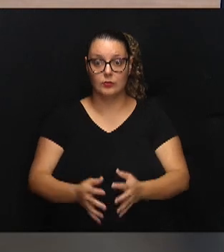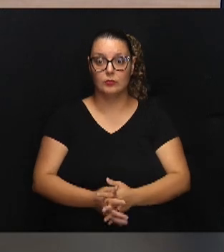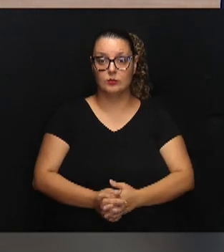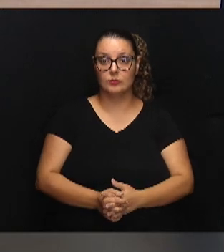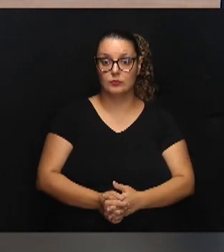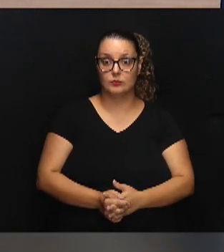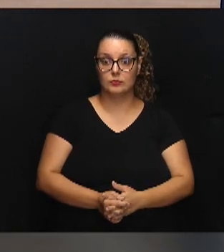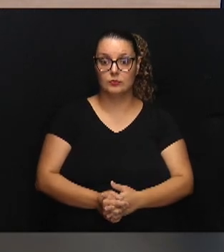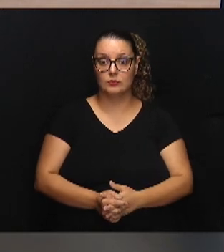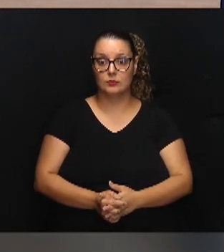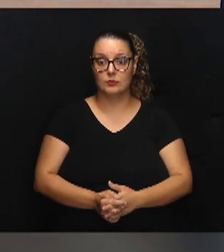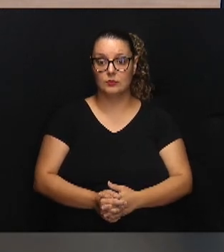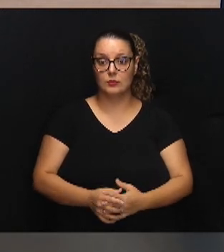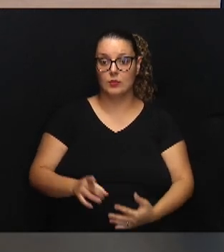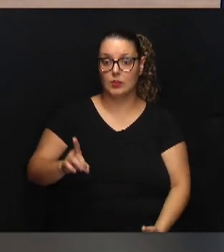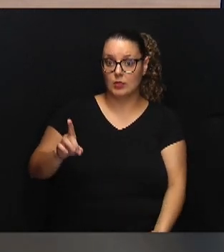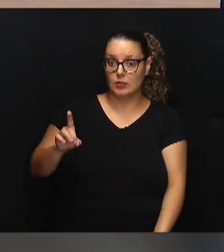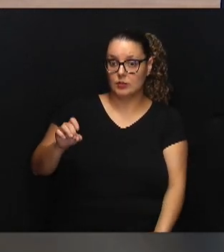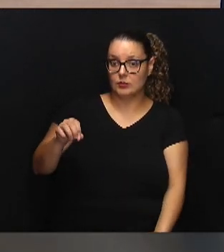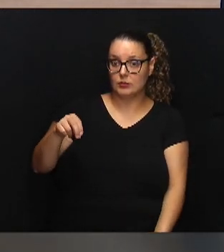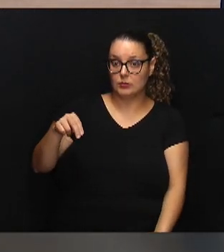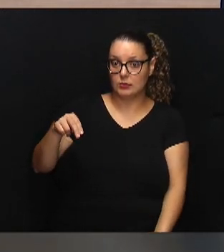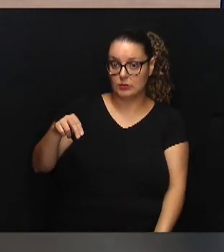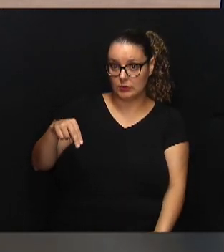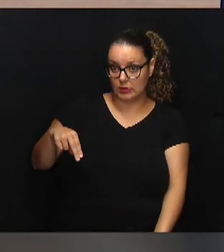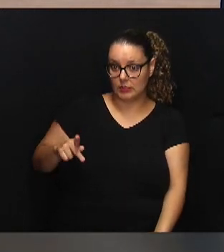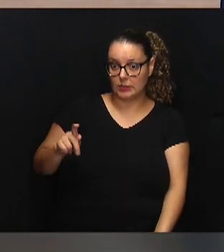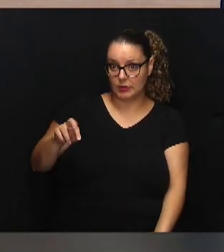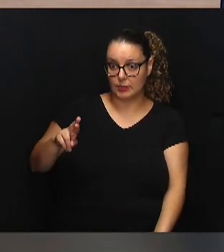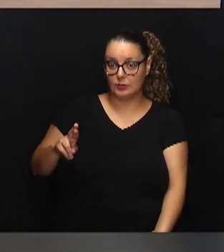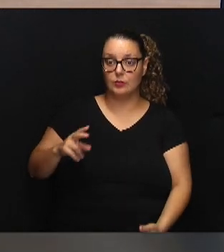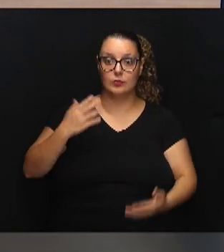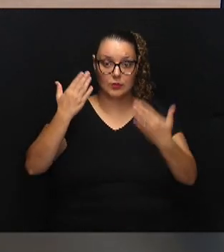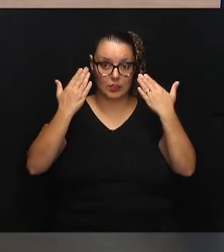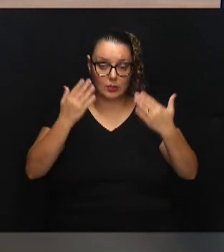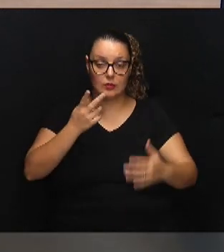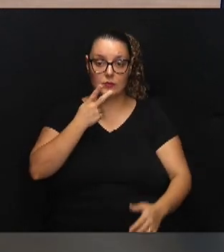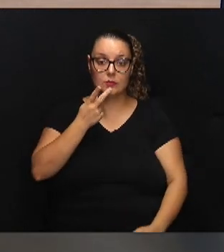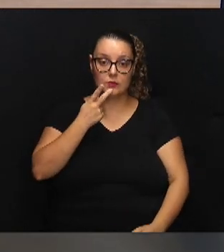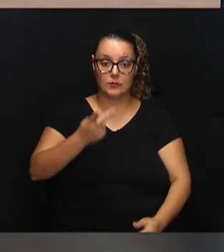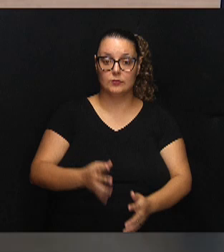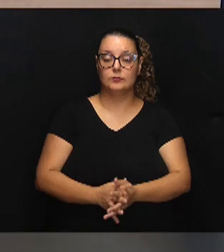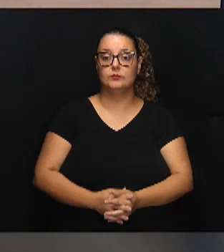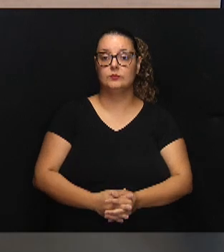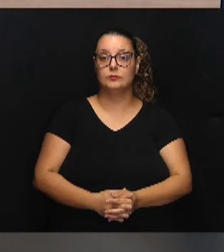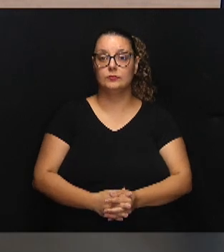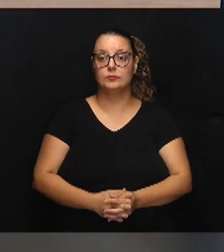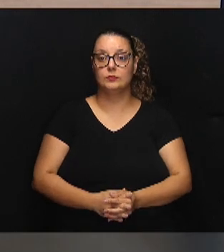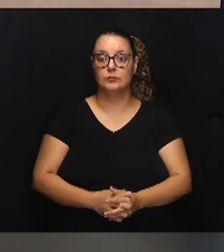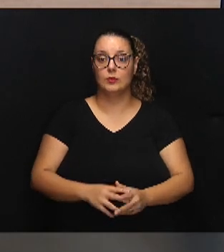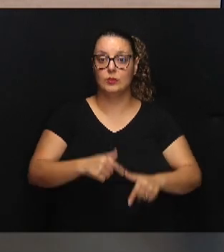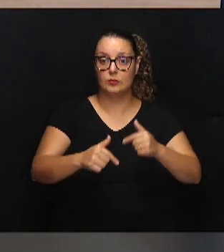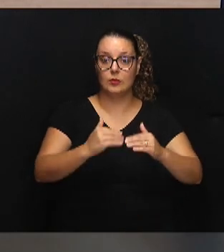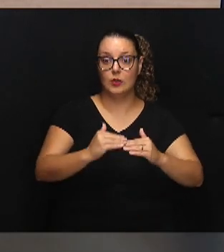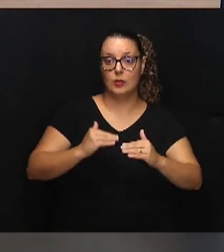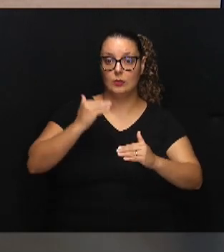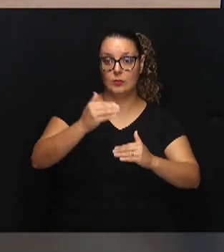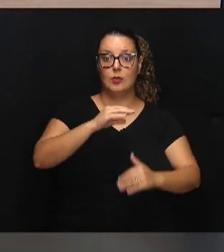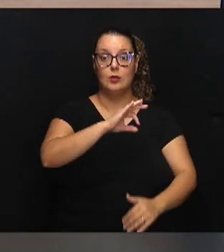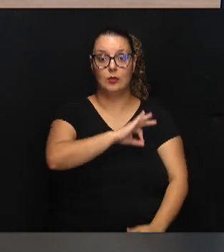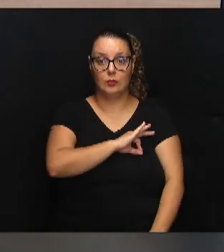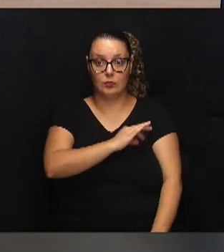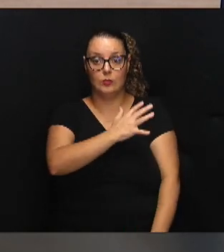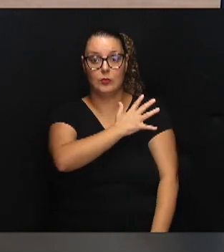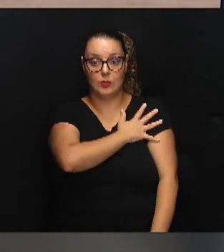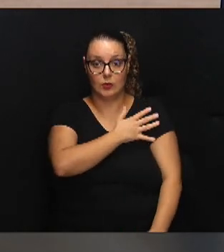o Dunker, o psicólogo Dunker, né? Falando do excesso de trabalho que o policial militar hoje